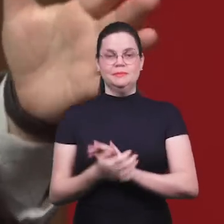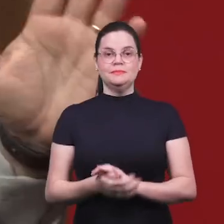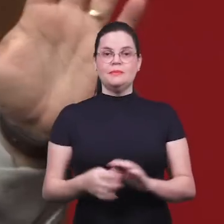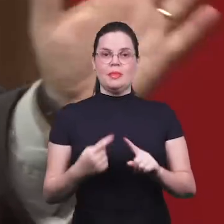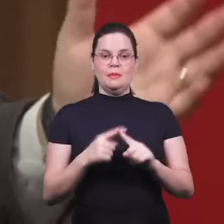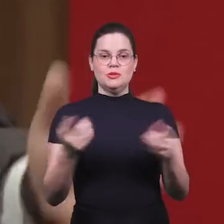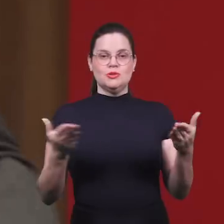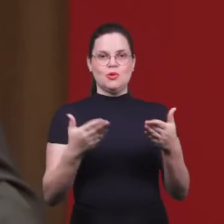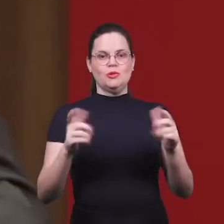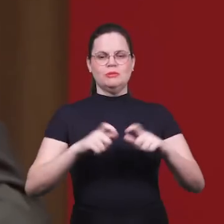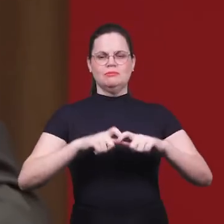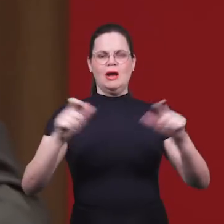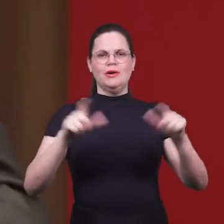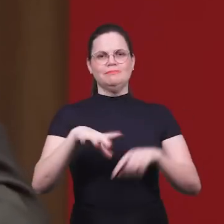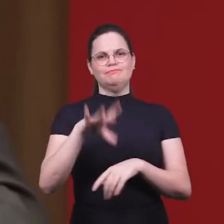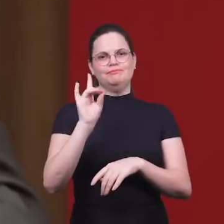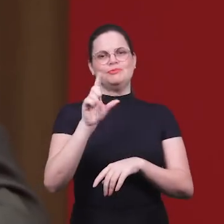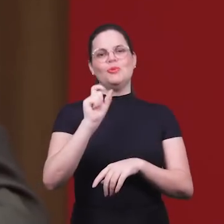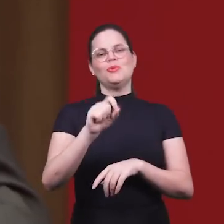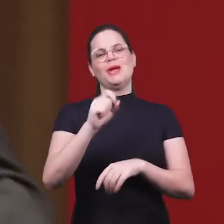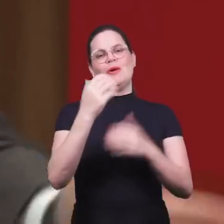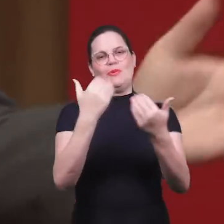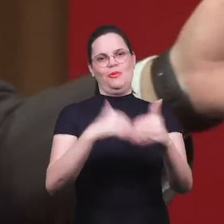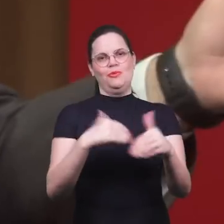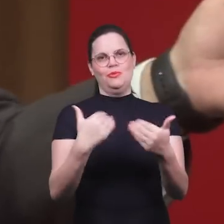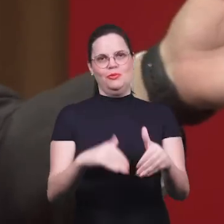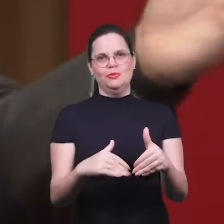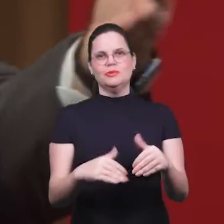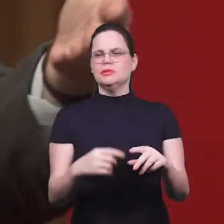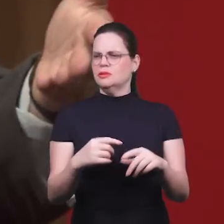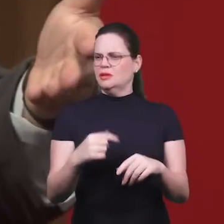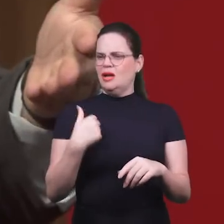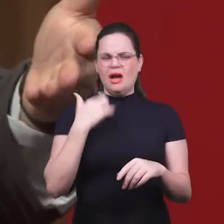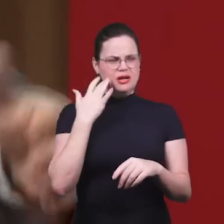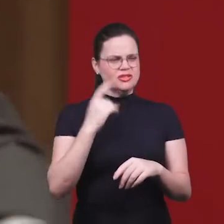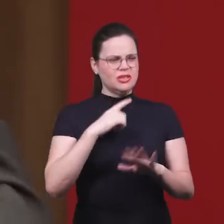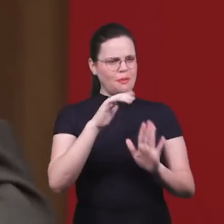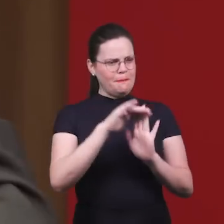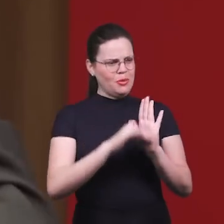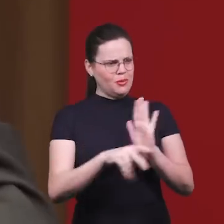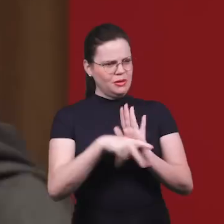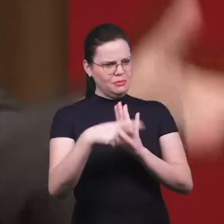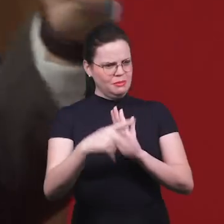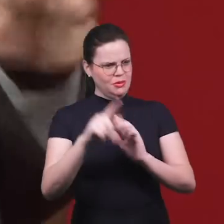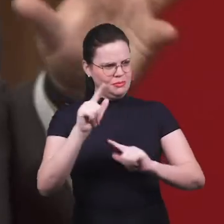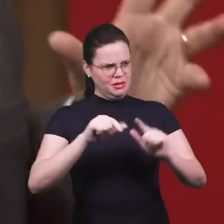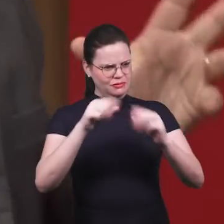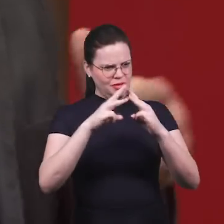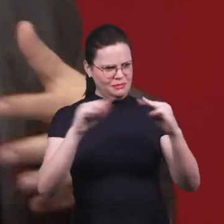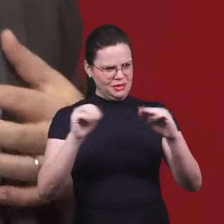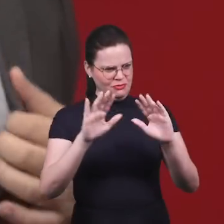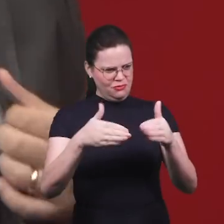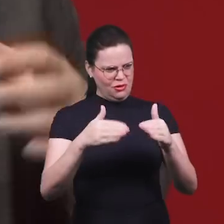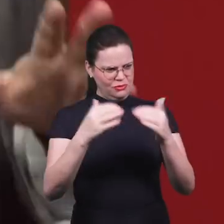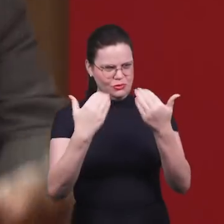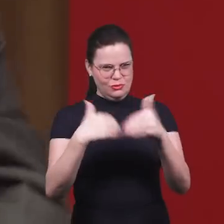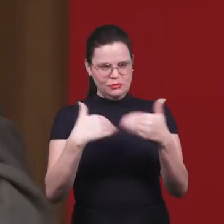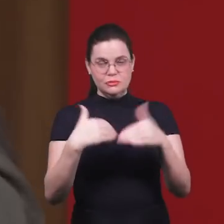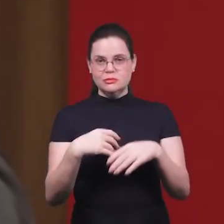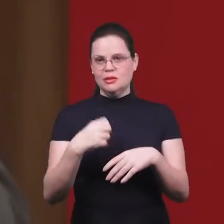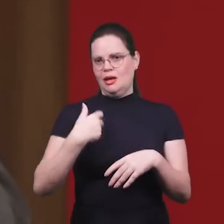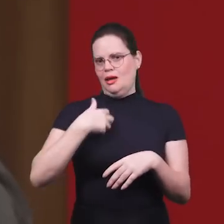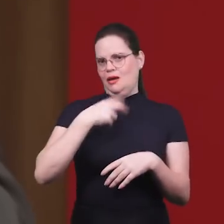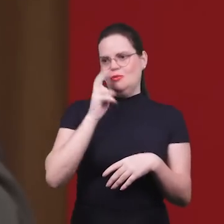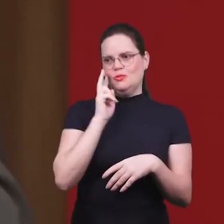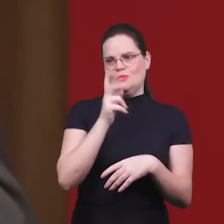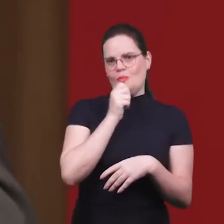escolhem concursos ainda, e é uma grande opção. Acho que nós temos até um programa voltado para isso. Que eu não vi ainda, mas eu sei,